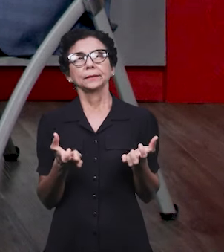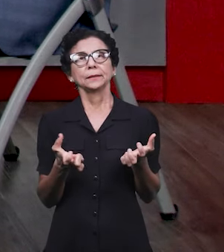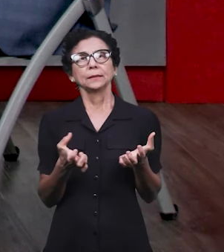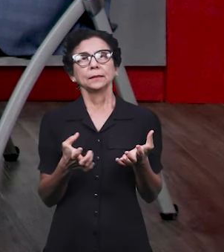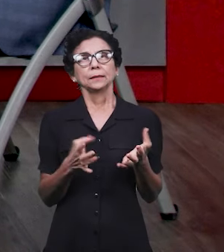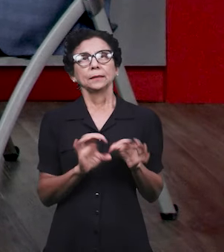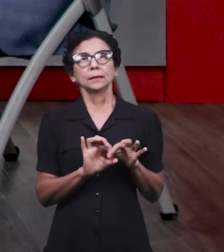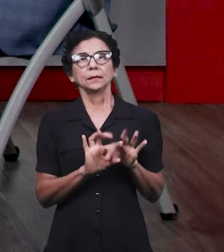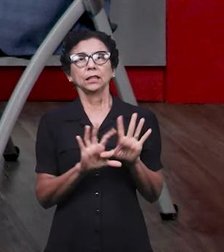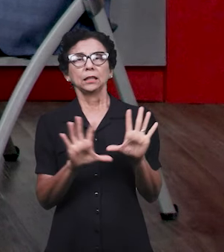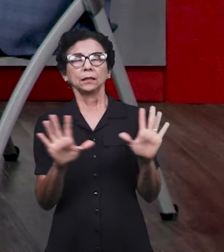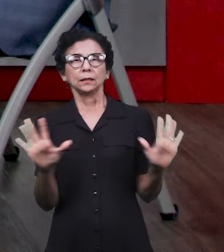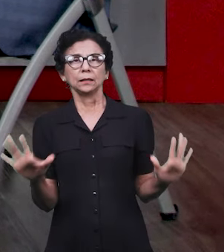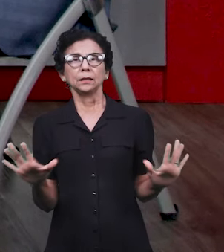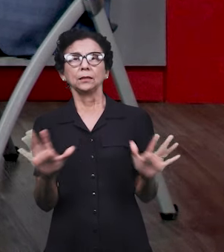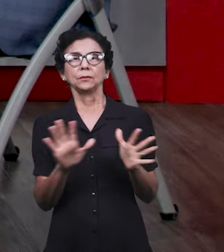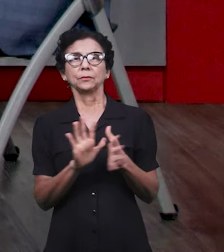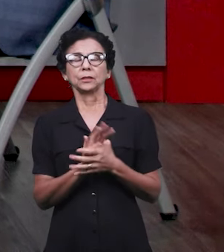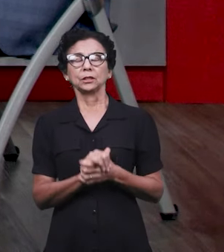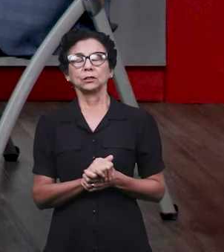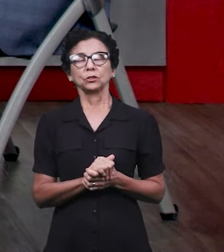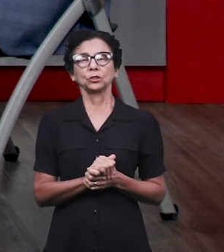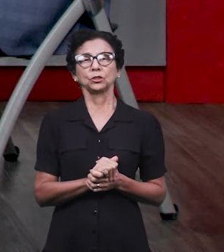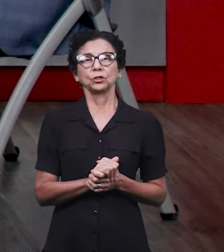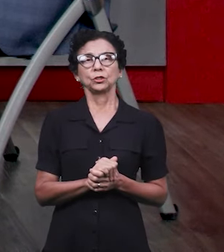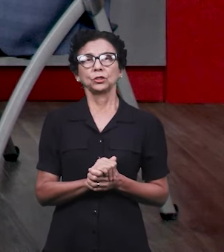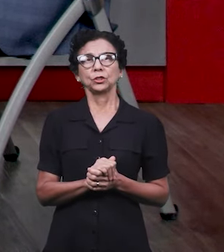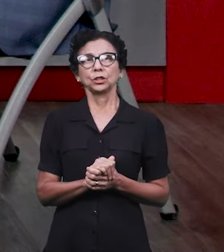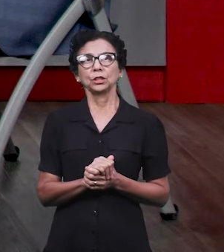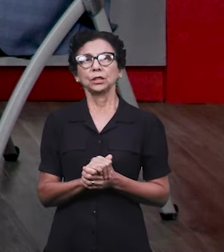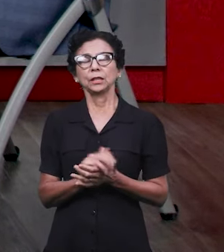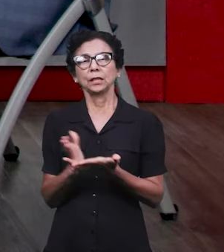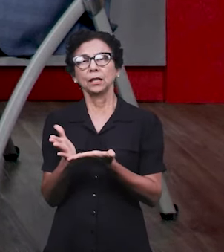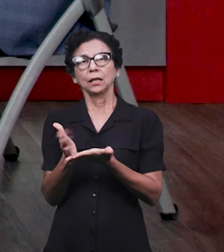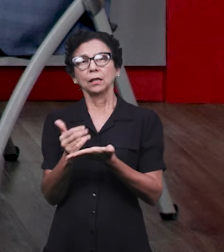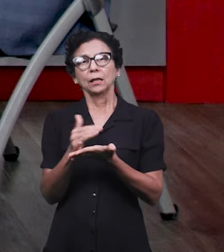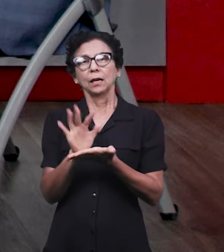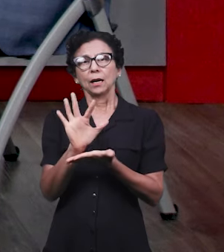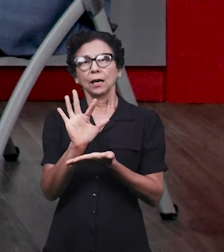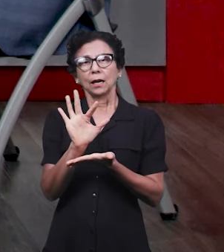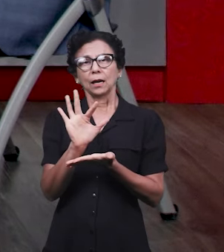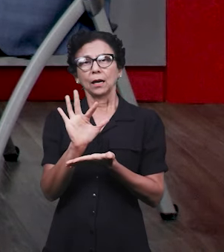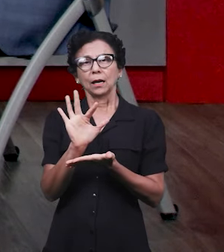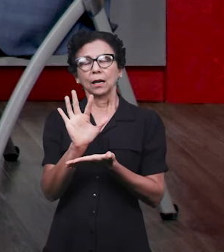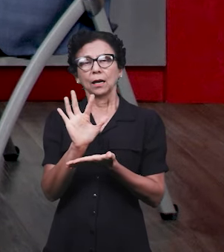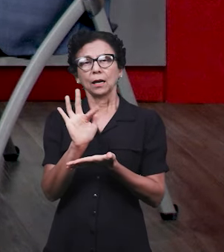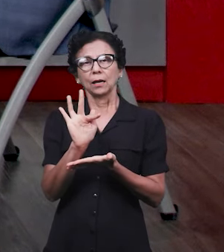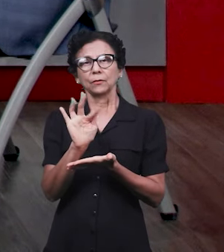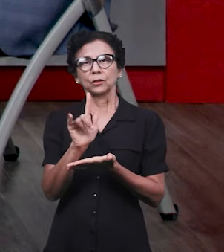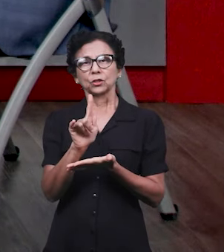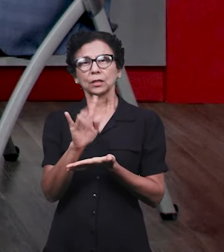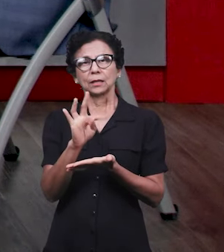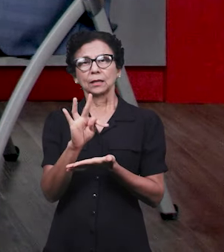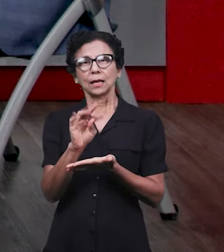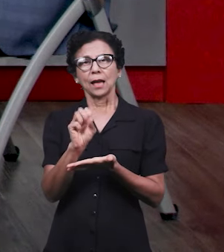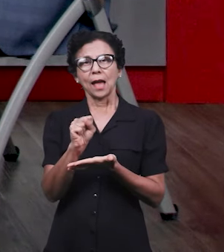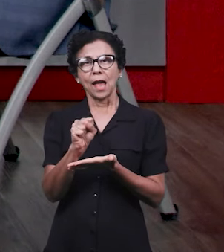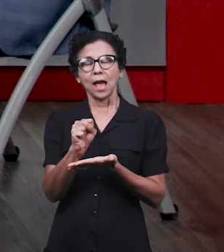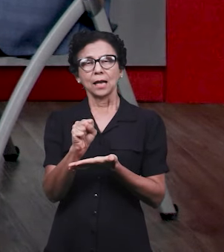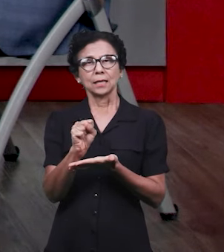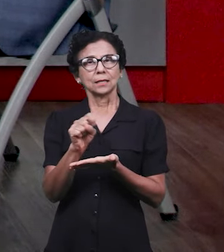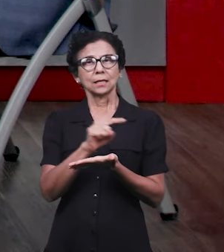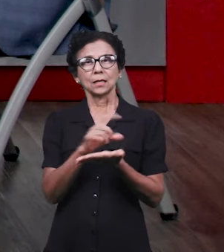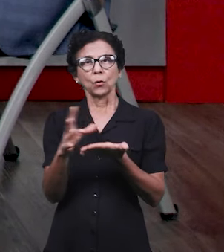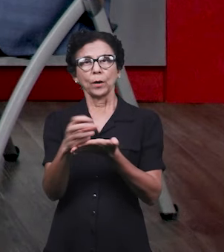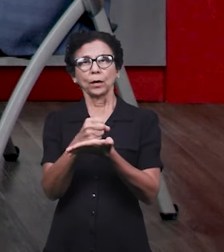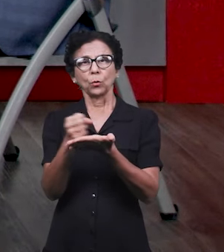eximidas de fazer o recolhimento de FGTS e do próprio INSS, quando esse idoso